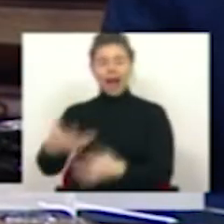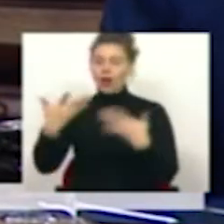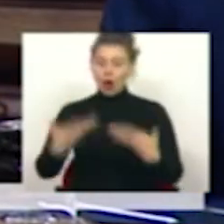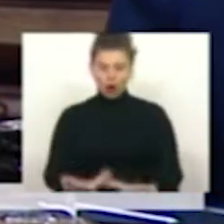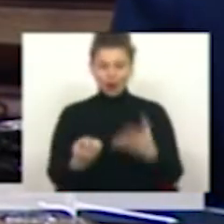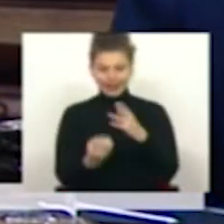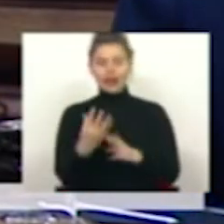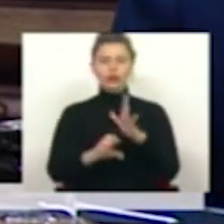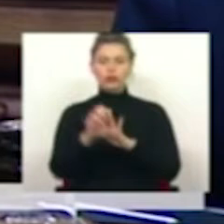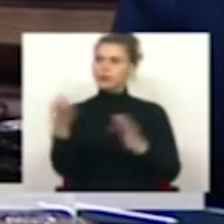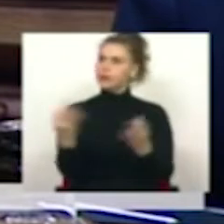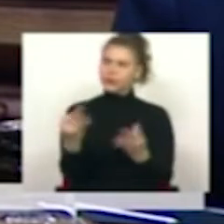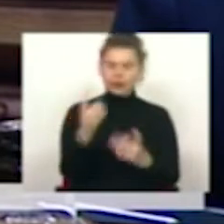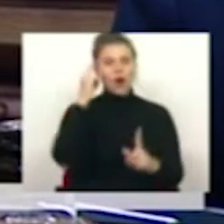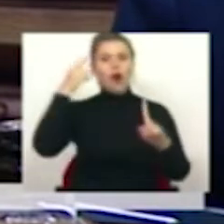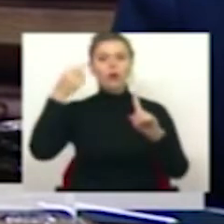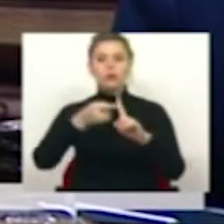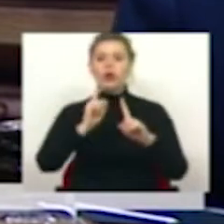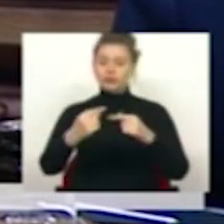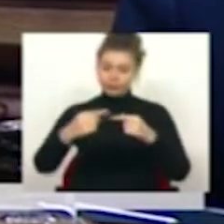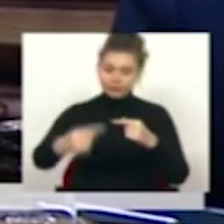agora criar condições